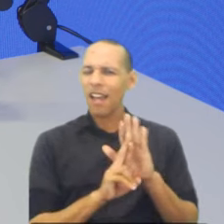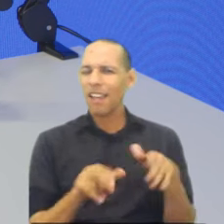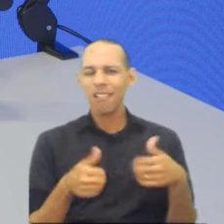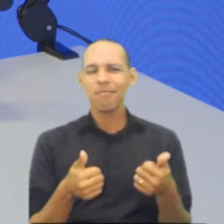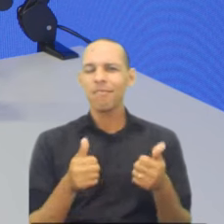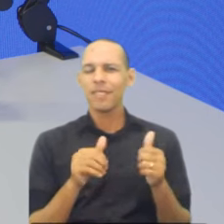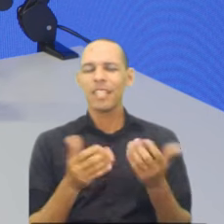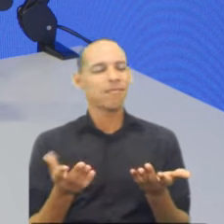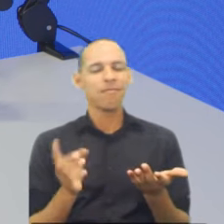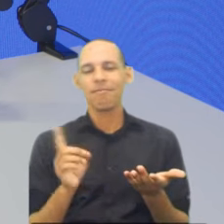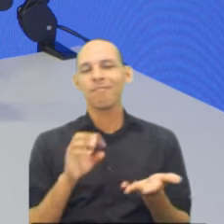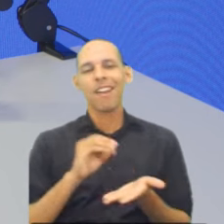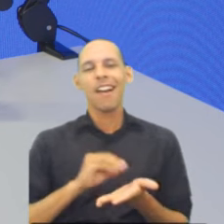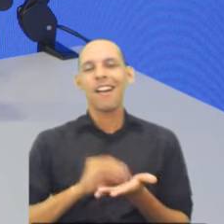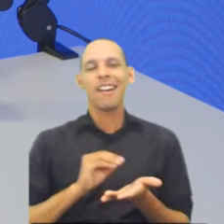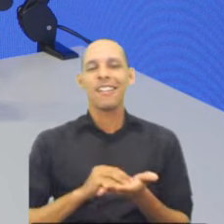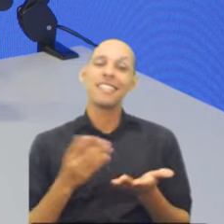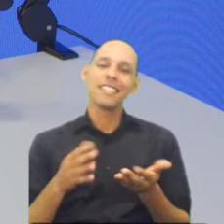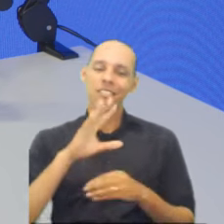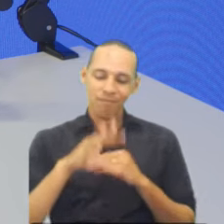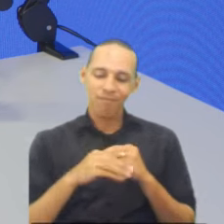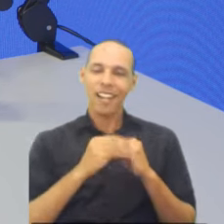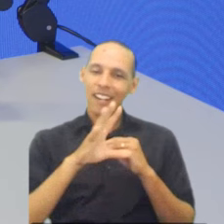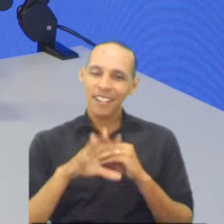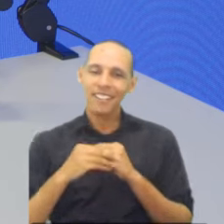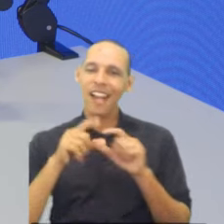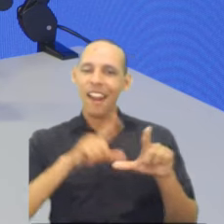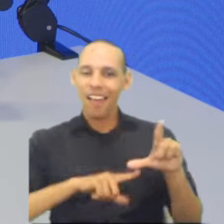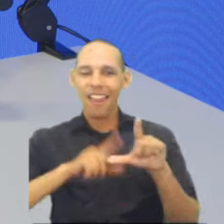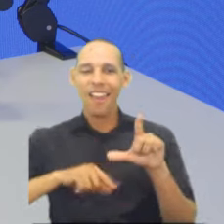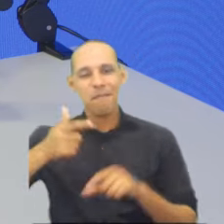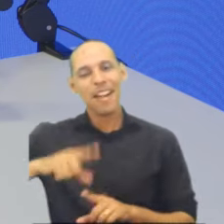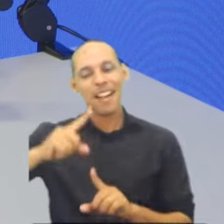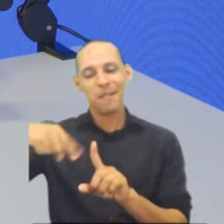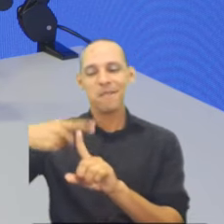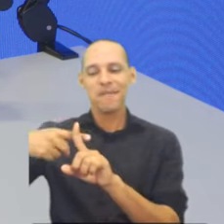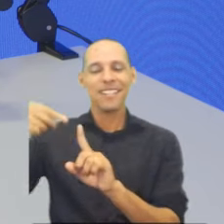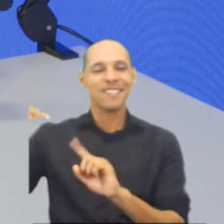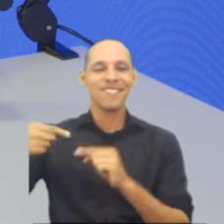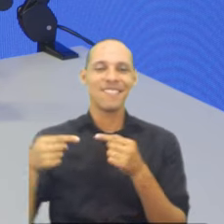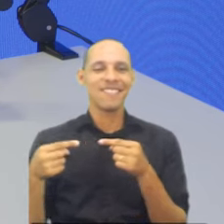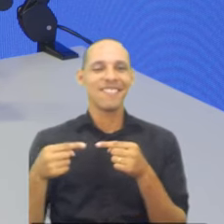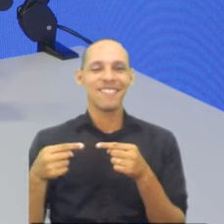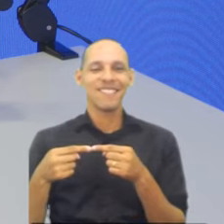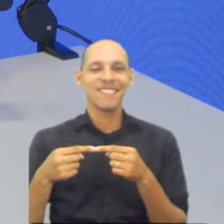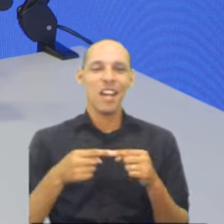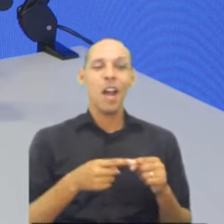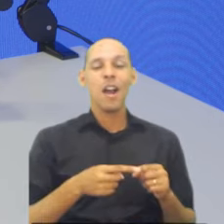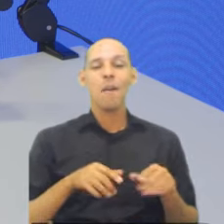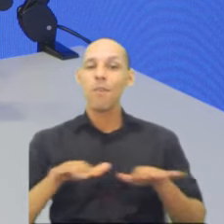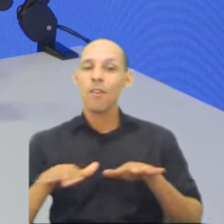representada né em toda a sua totalidade nas outras então vai se criando nessas letrinhas que é o mais né sim que no